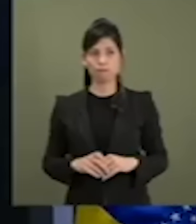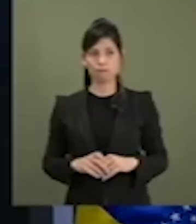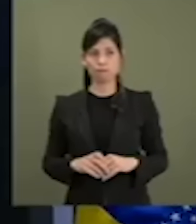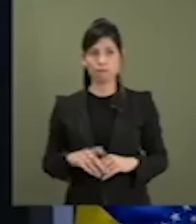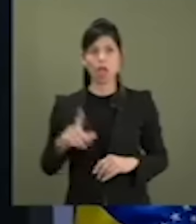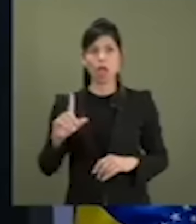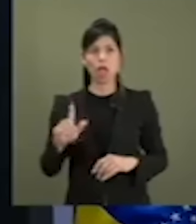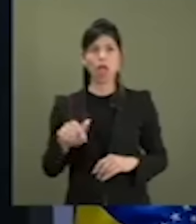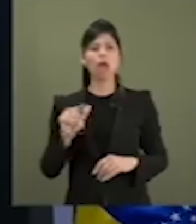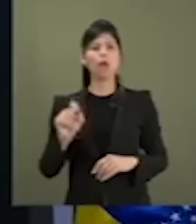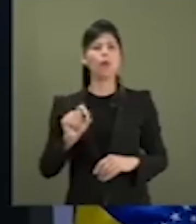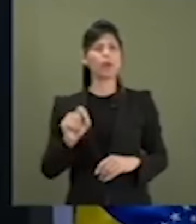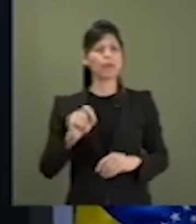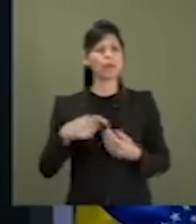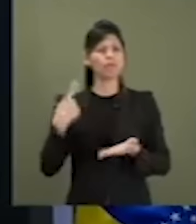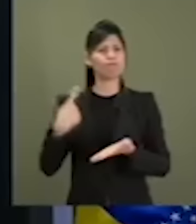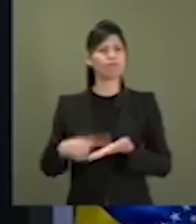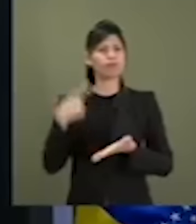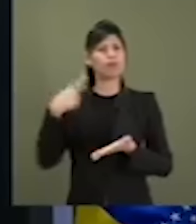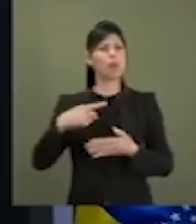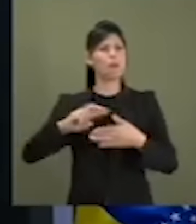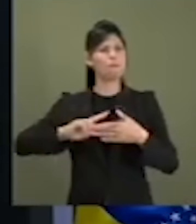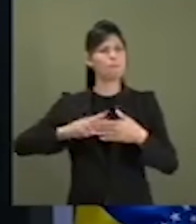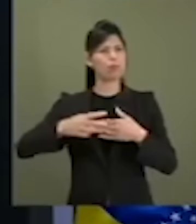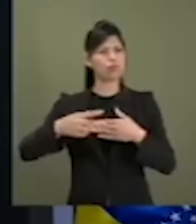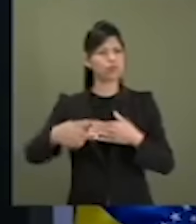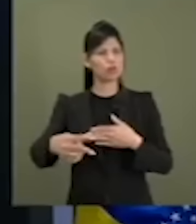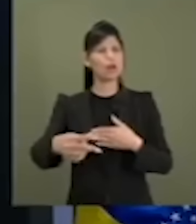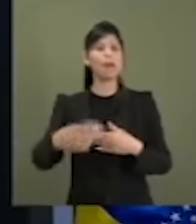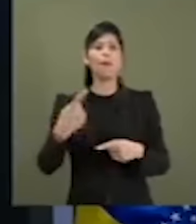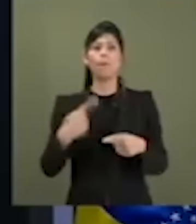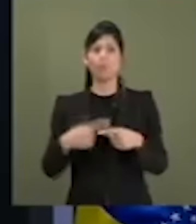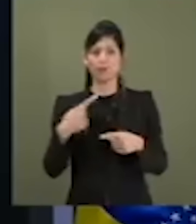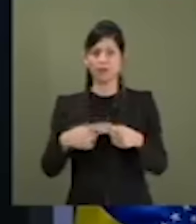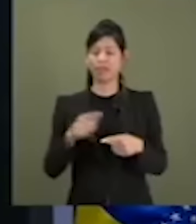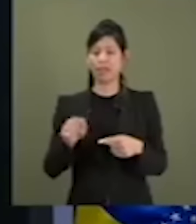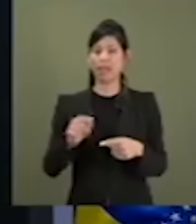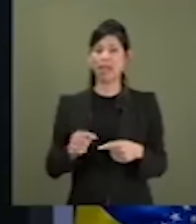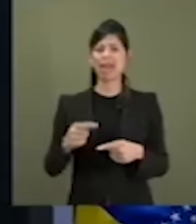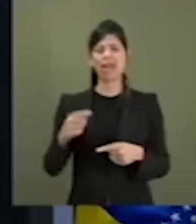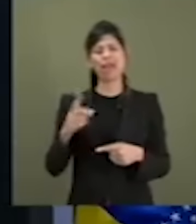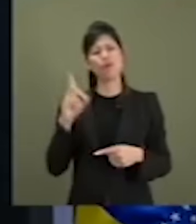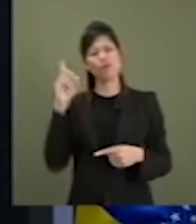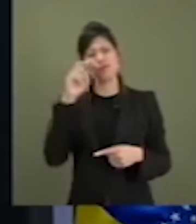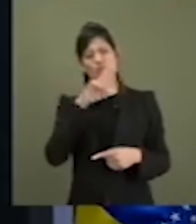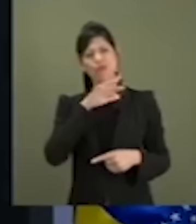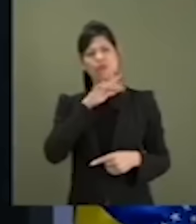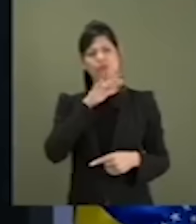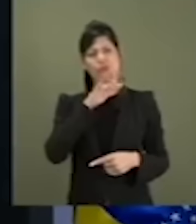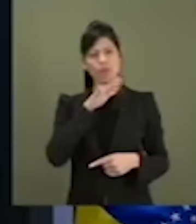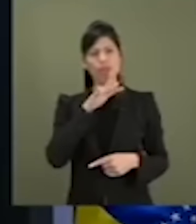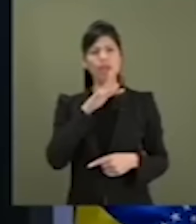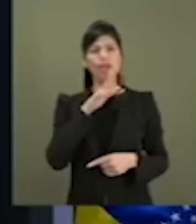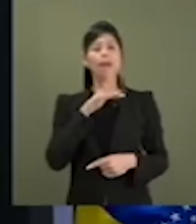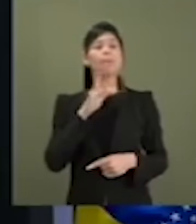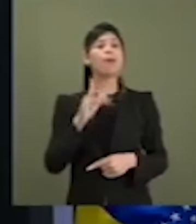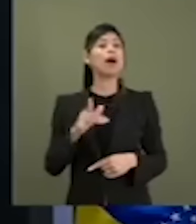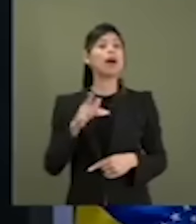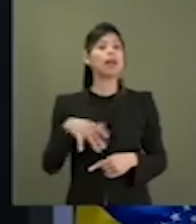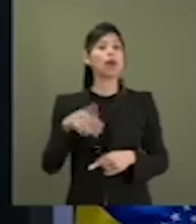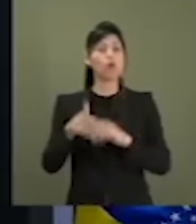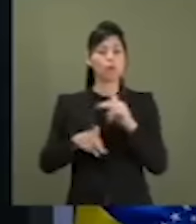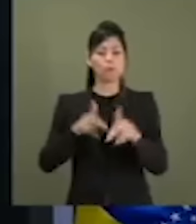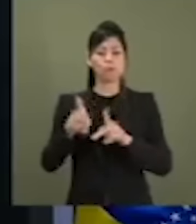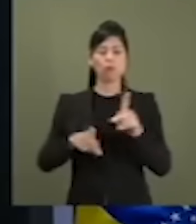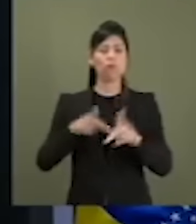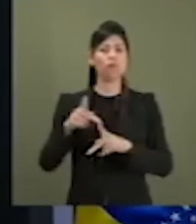progressista, mas uma agenda que atropela o papel do parlamento brasileiro. Não é